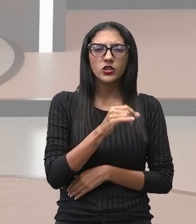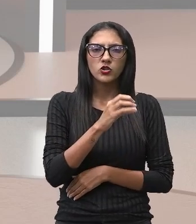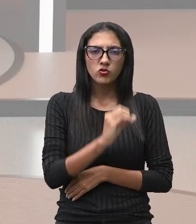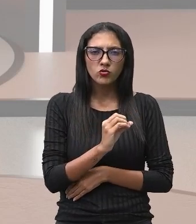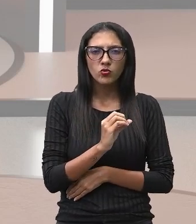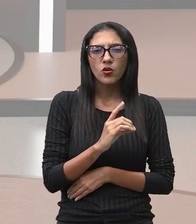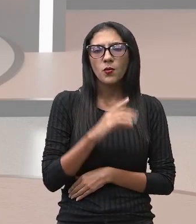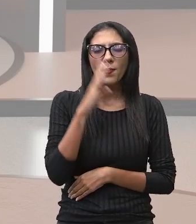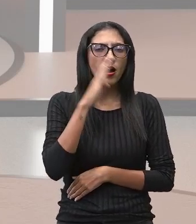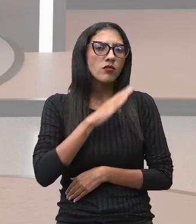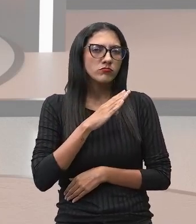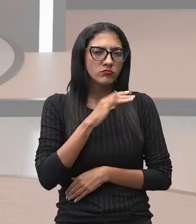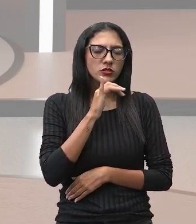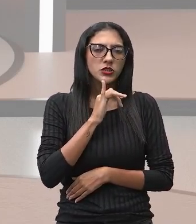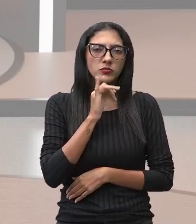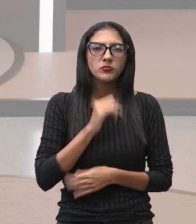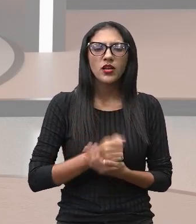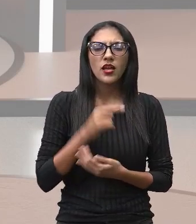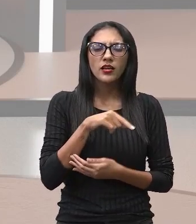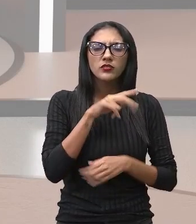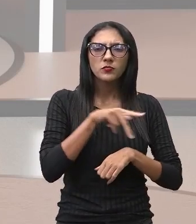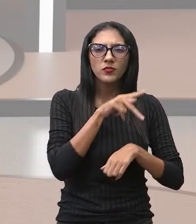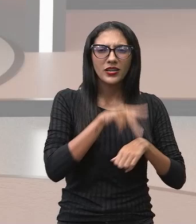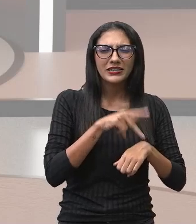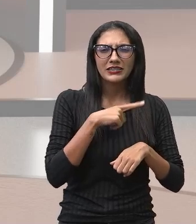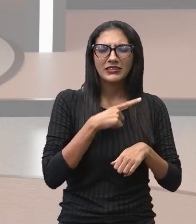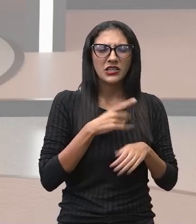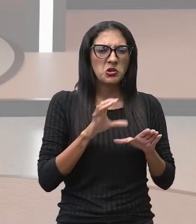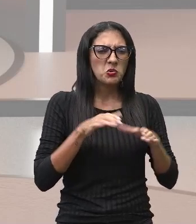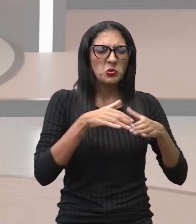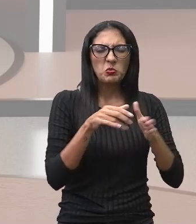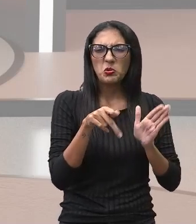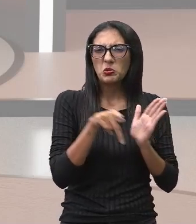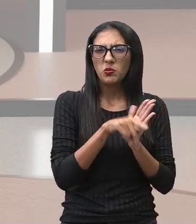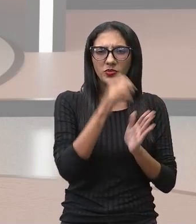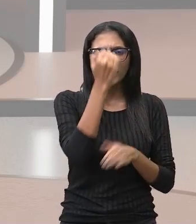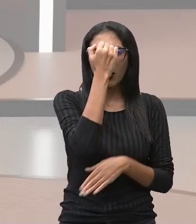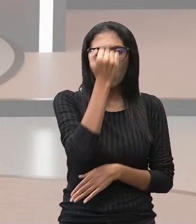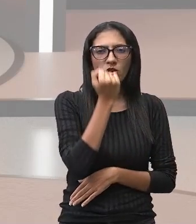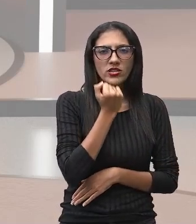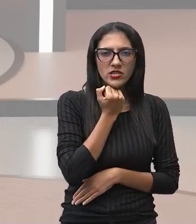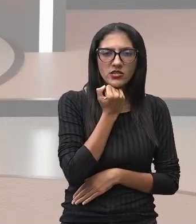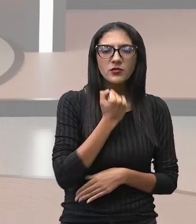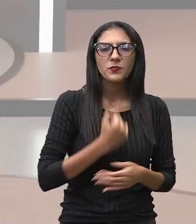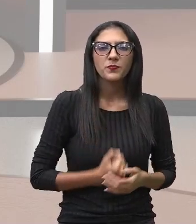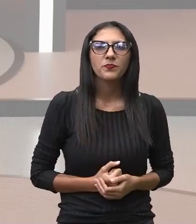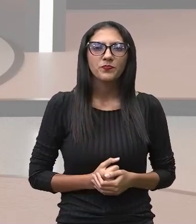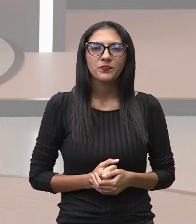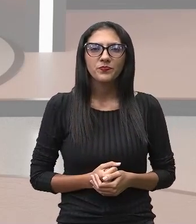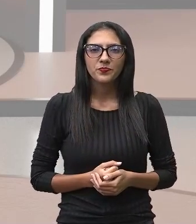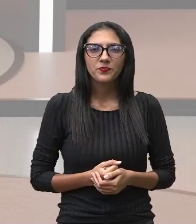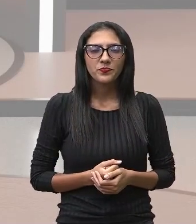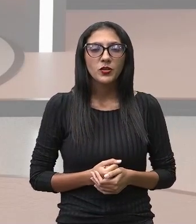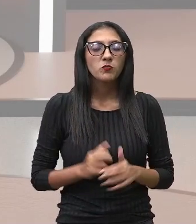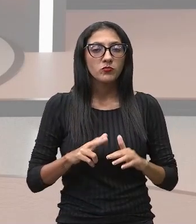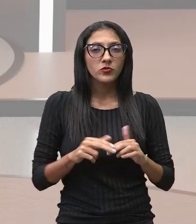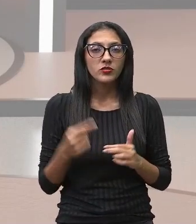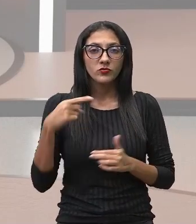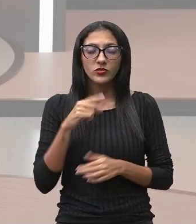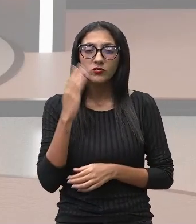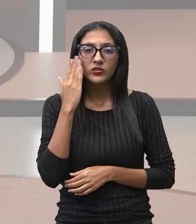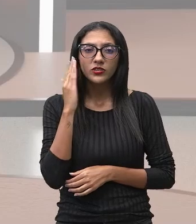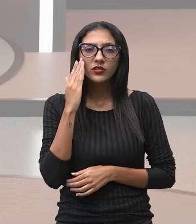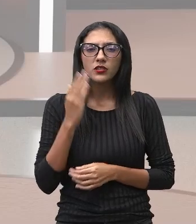aqueles países que abrigavam grupos terroristas, E aí nós vamos entender a origem